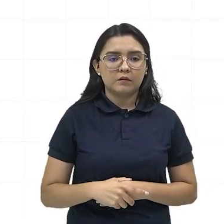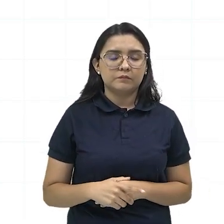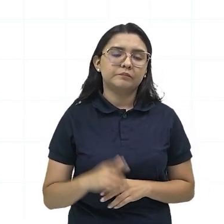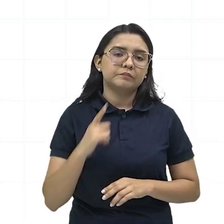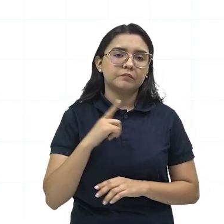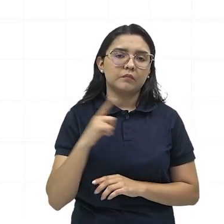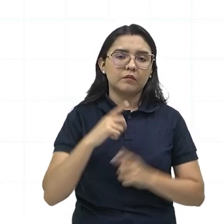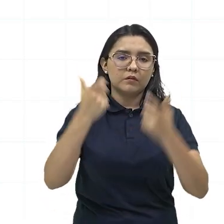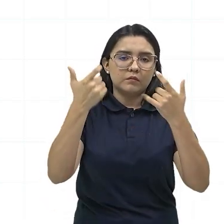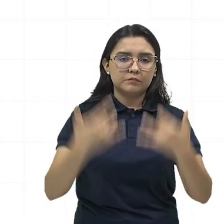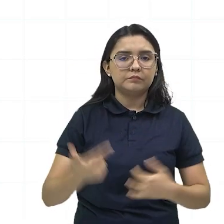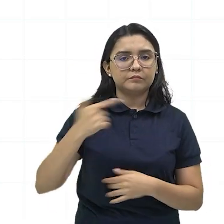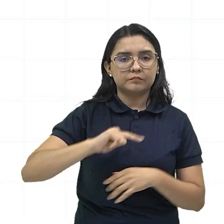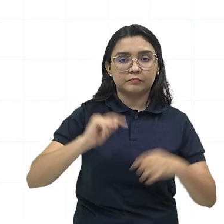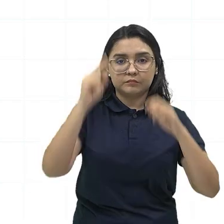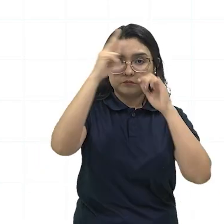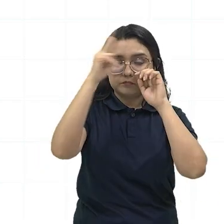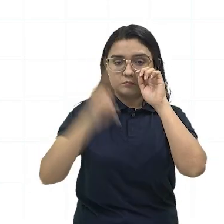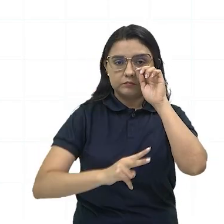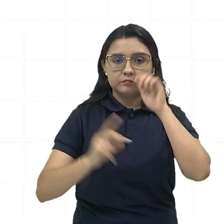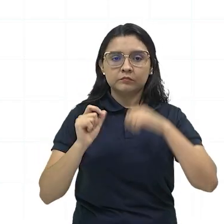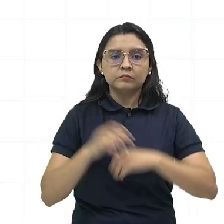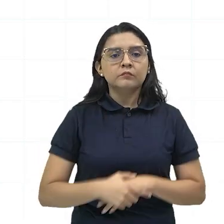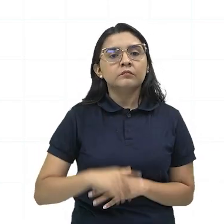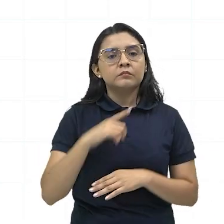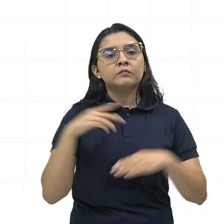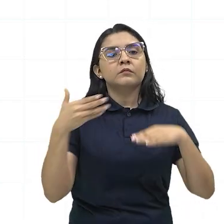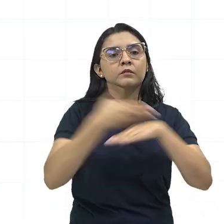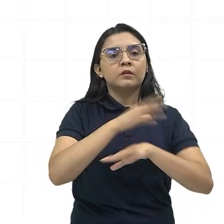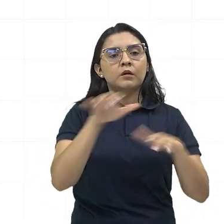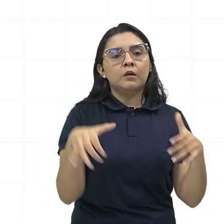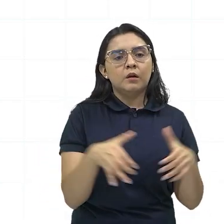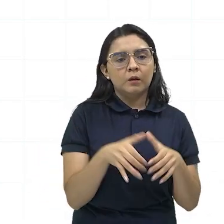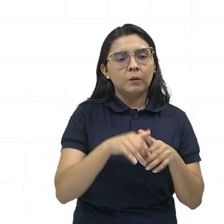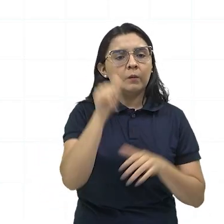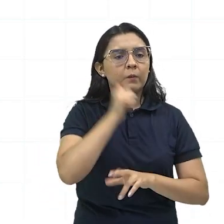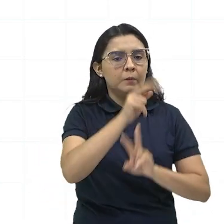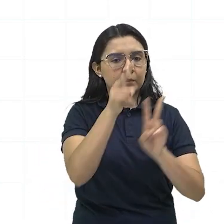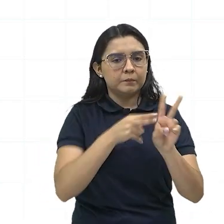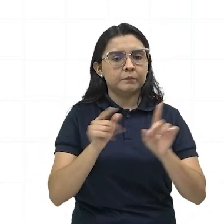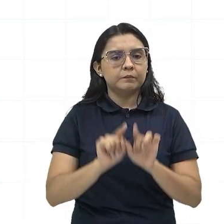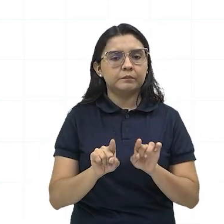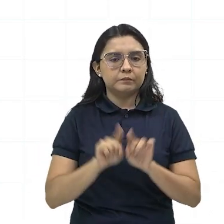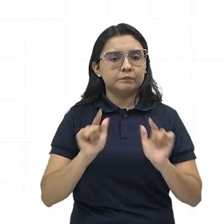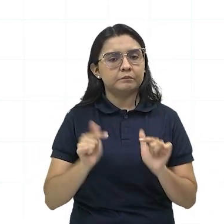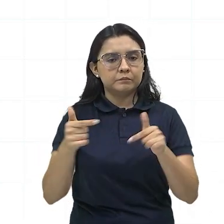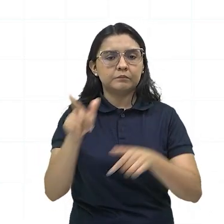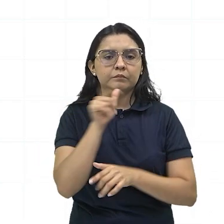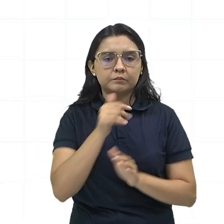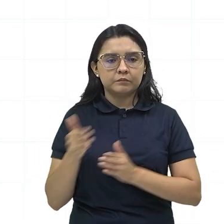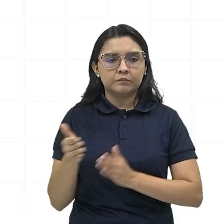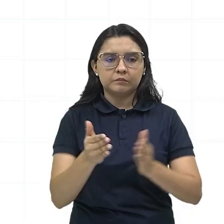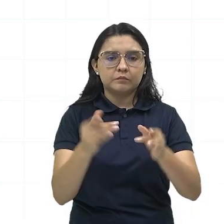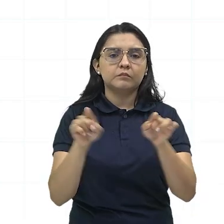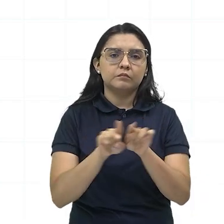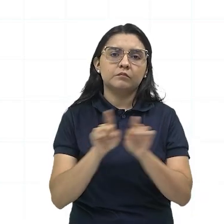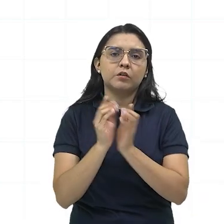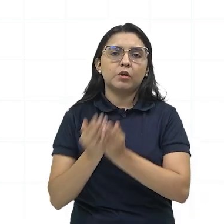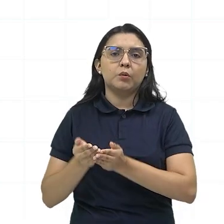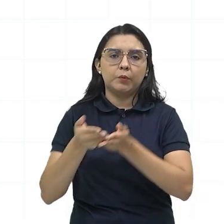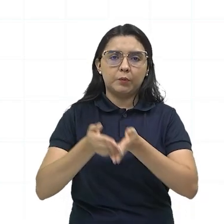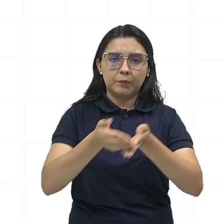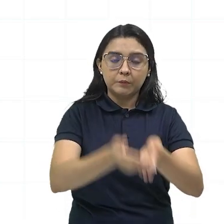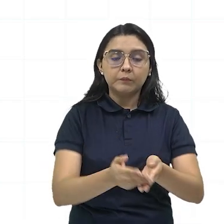recontar essa história. Então, vou mergulhar no reino das Icamiabas, enfrentar as águas e singrar os